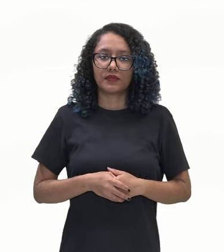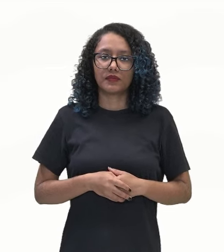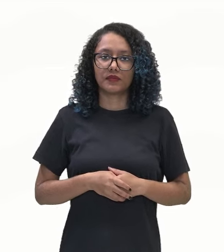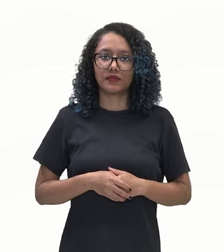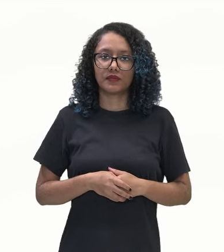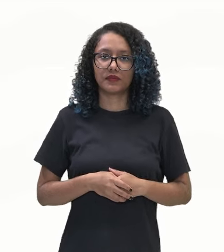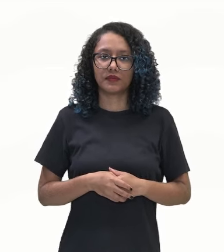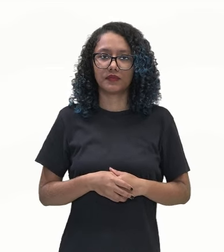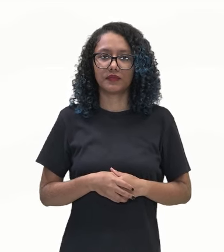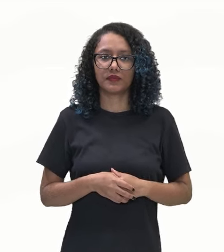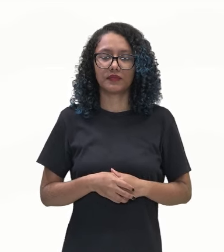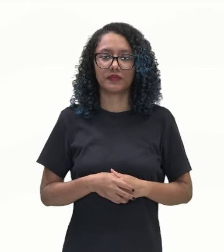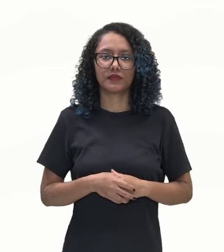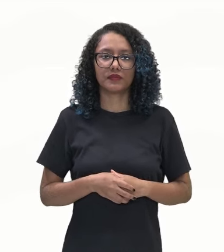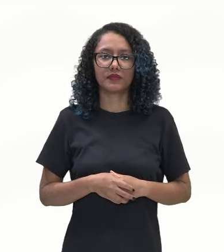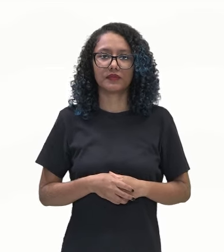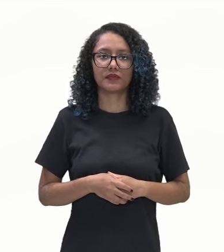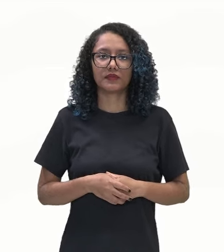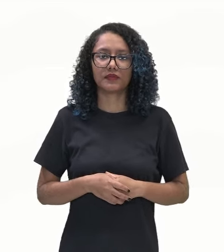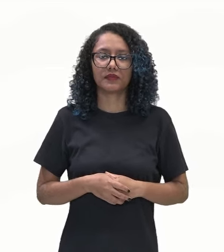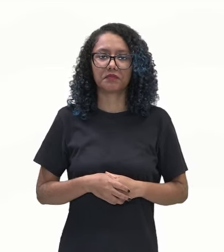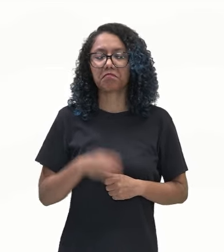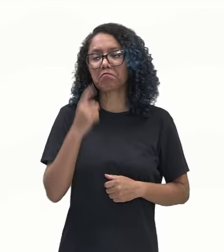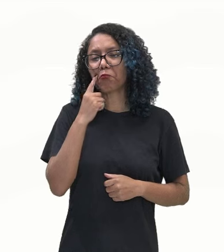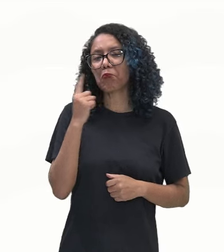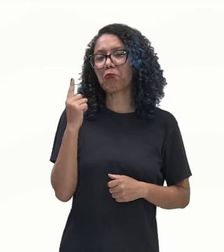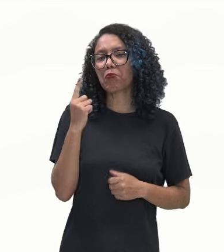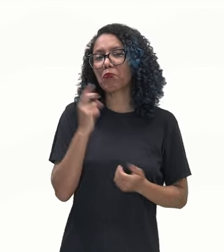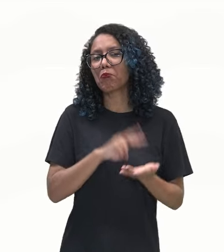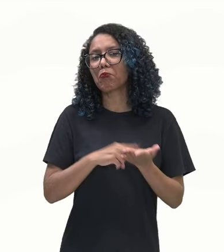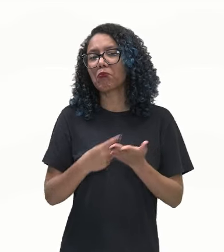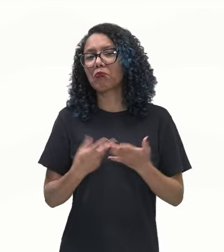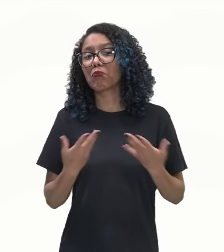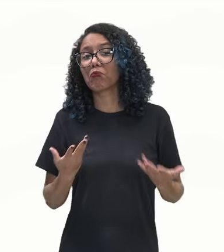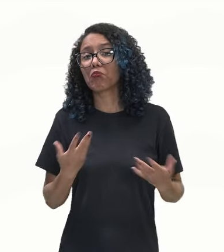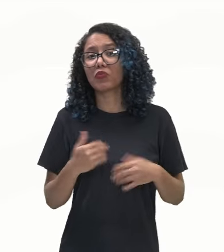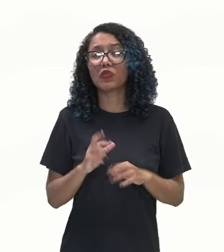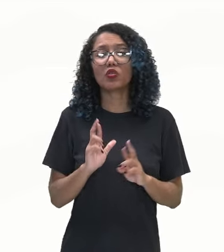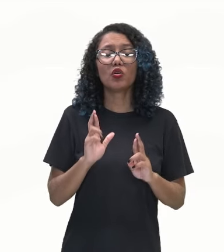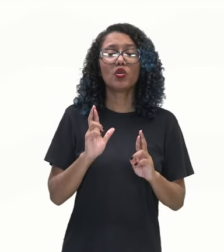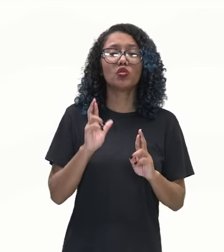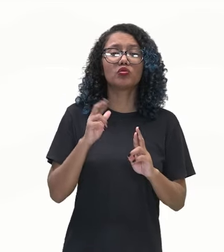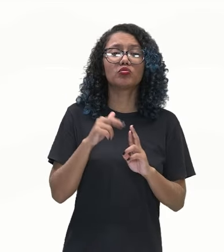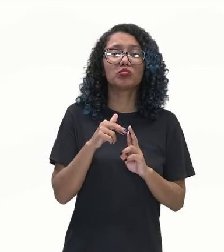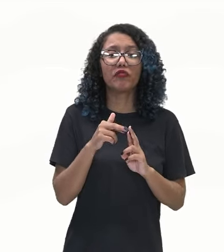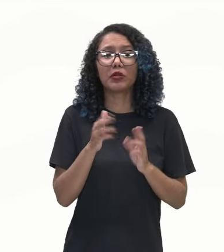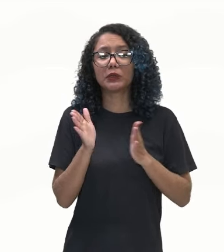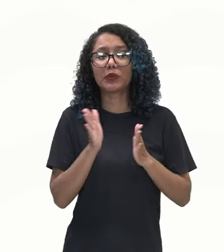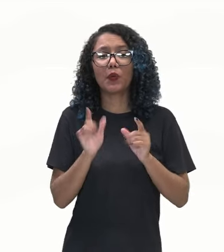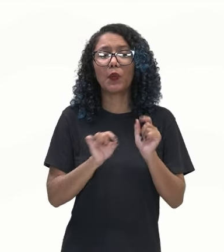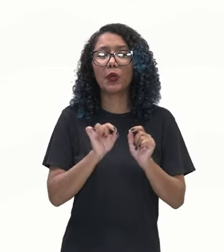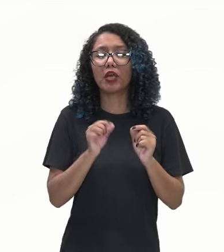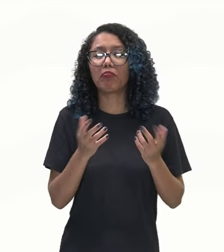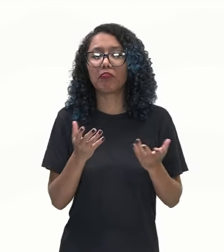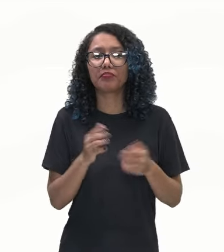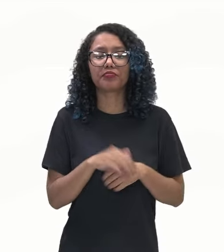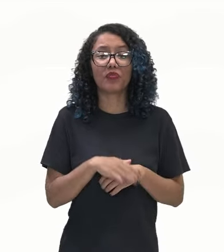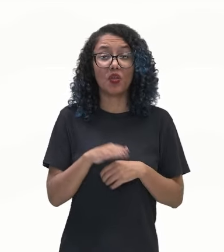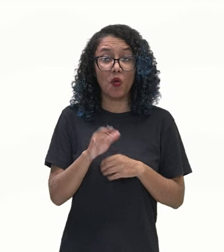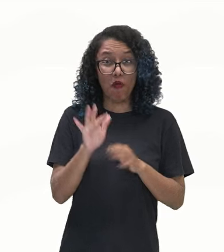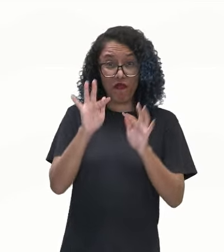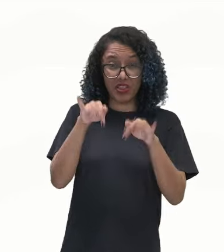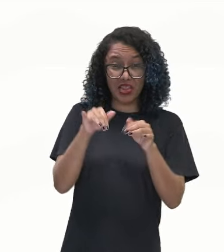and social inequalities. O que está escrito, então, accessibility, acessibilidade? O final TY, gente, ele